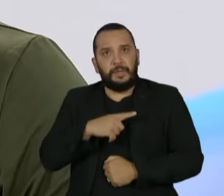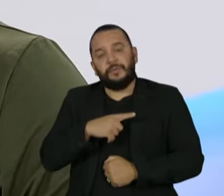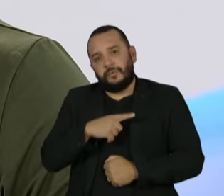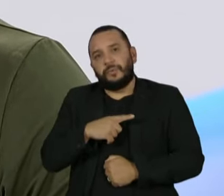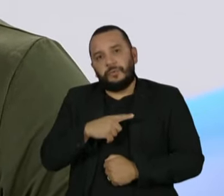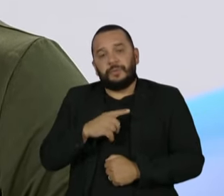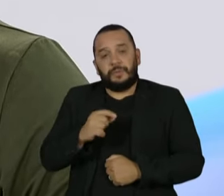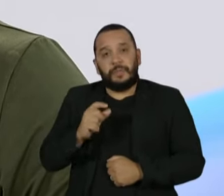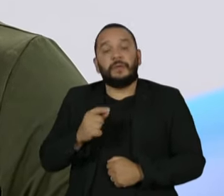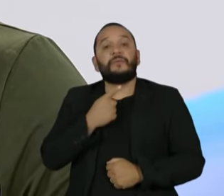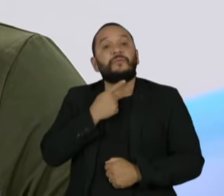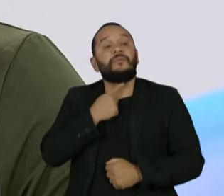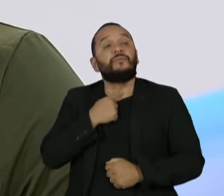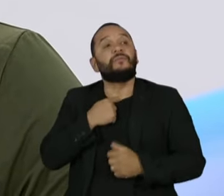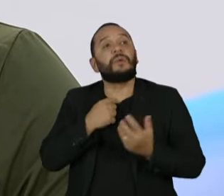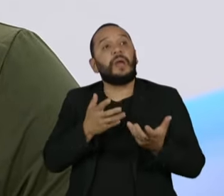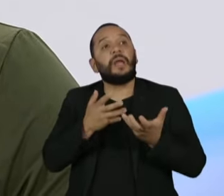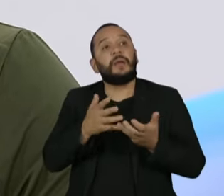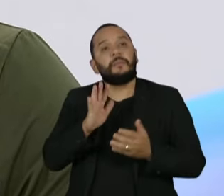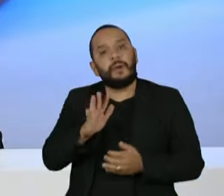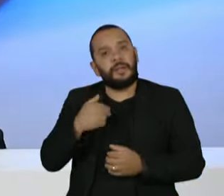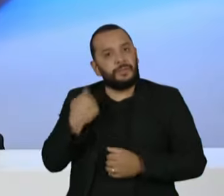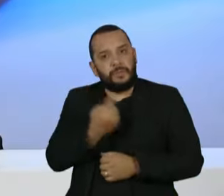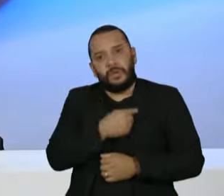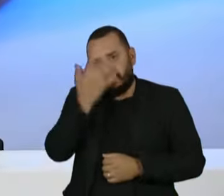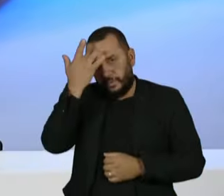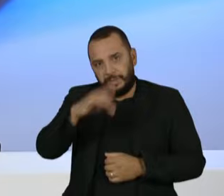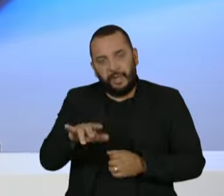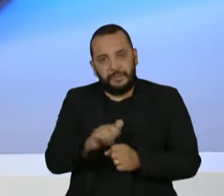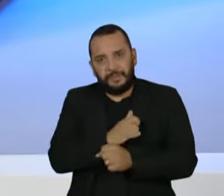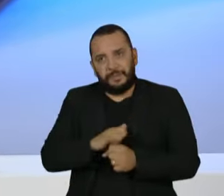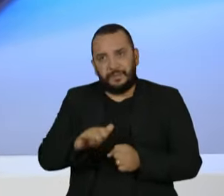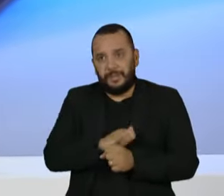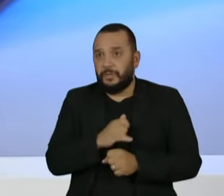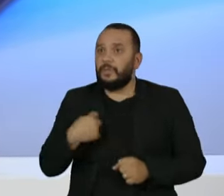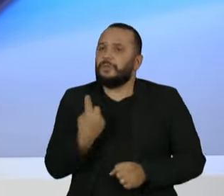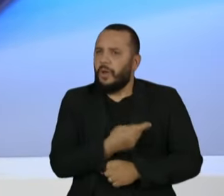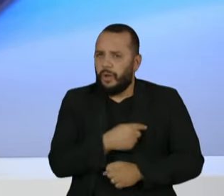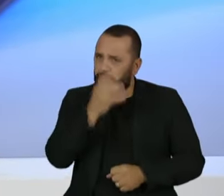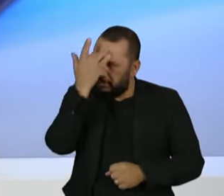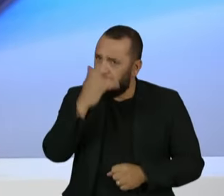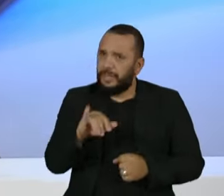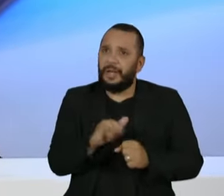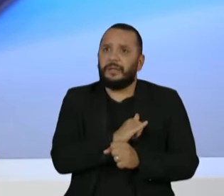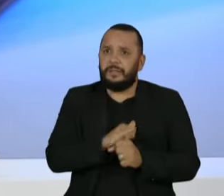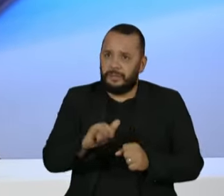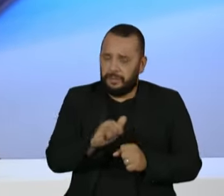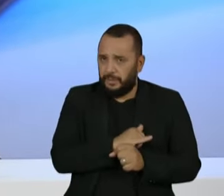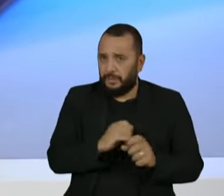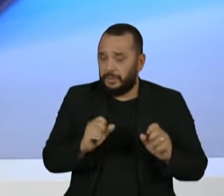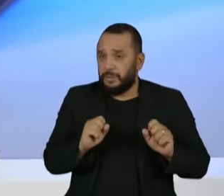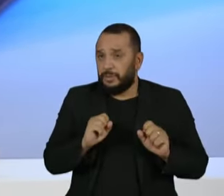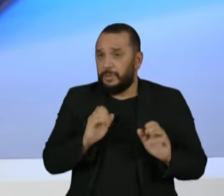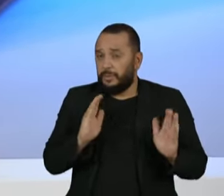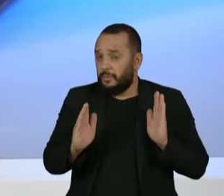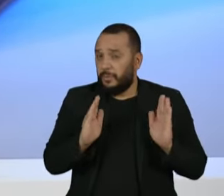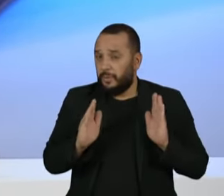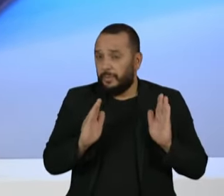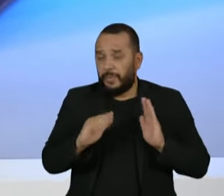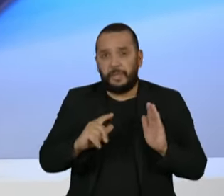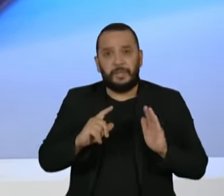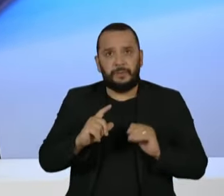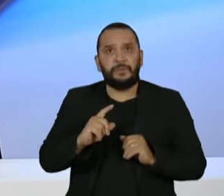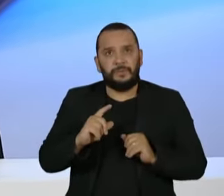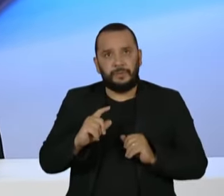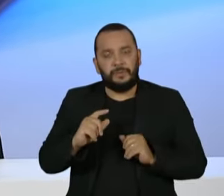estratégia tem uma agravante nisso que a gente não sabe fazer estratégia no momento de desculpção